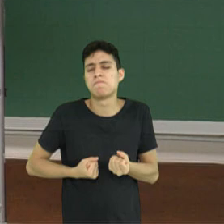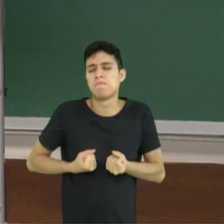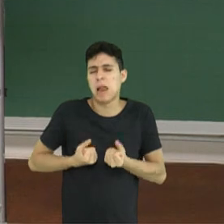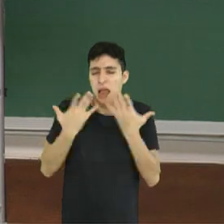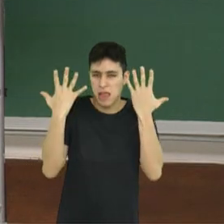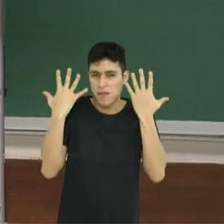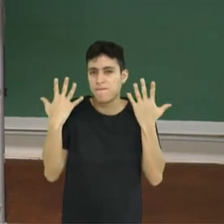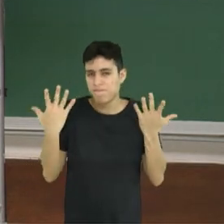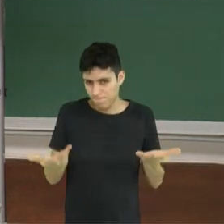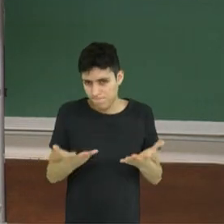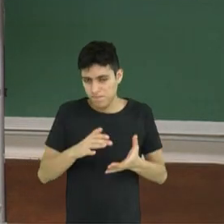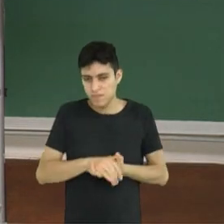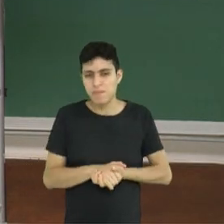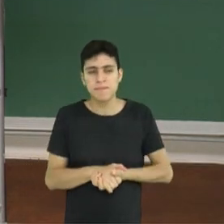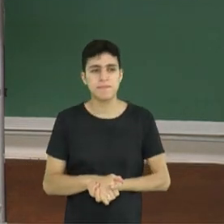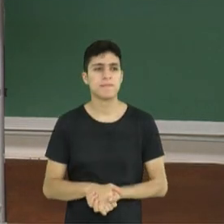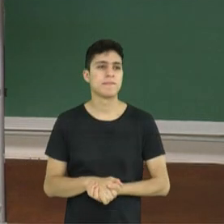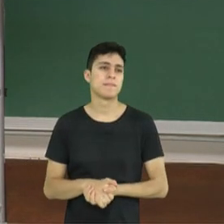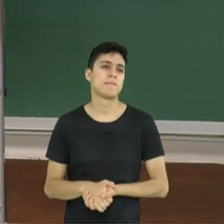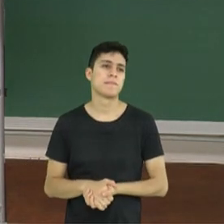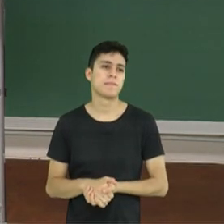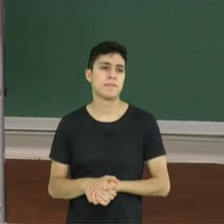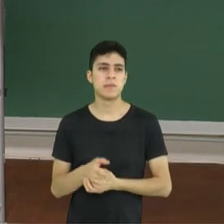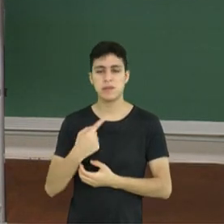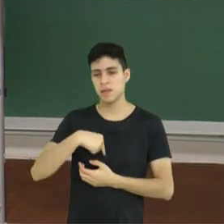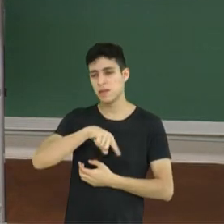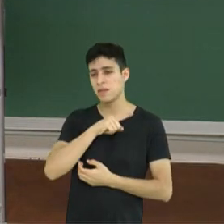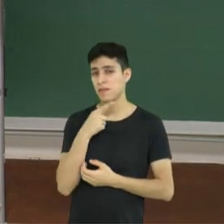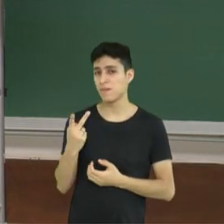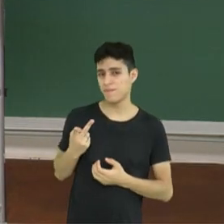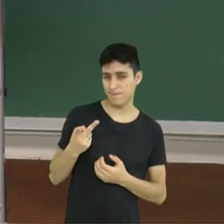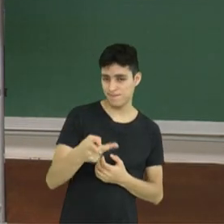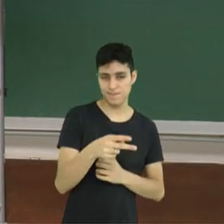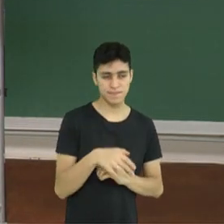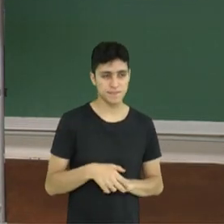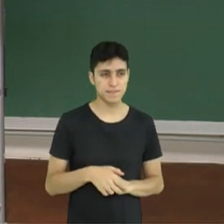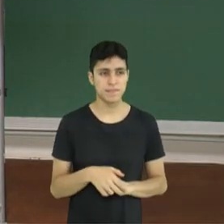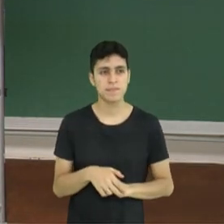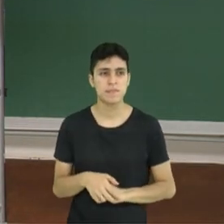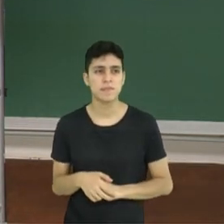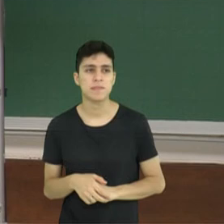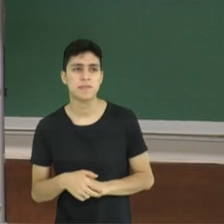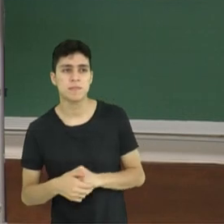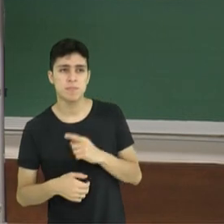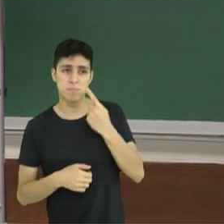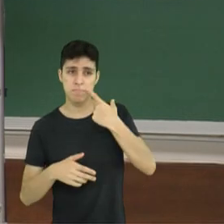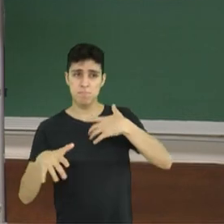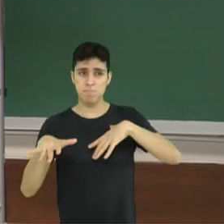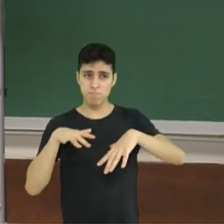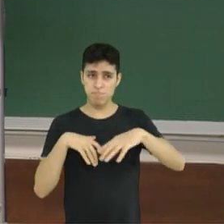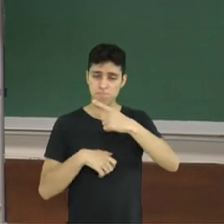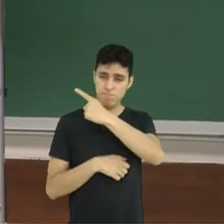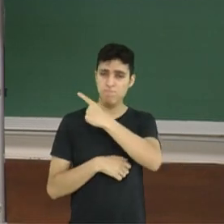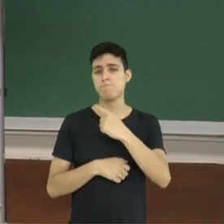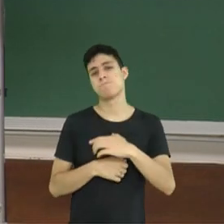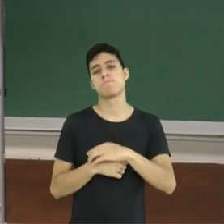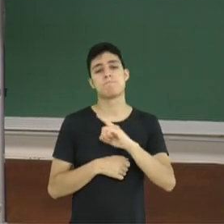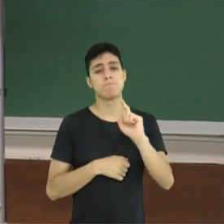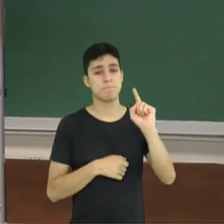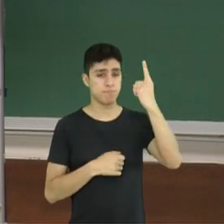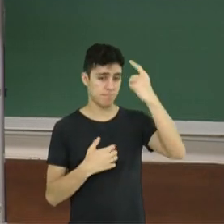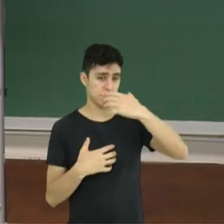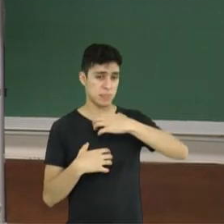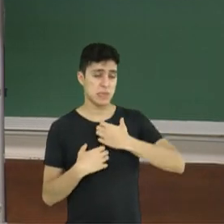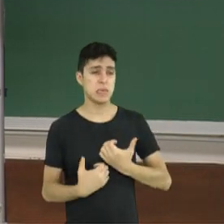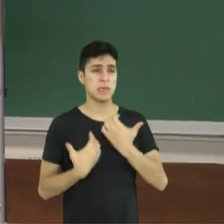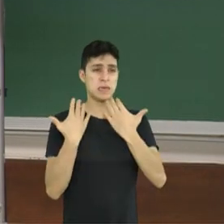já falou duas aulas de Realismo acho que você ainda lembra então vamos prosseguir né movimento impressionista foi a primeira realização